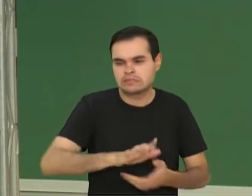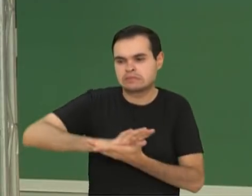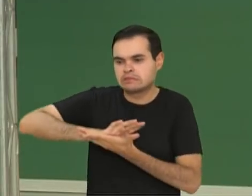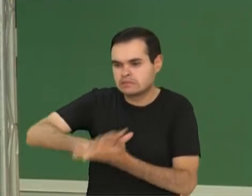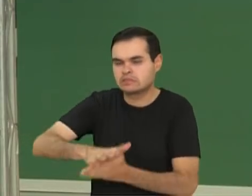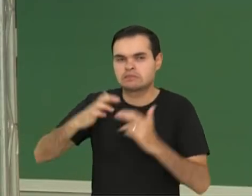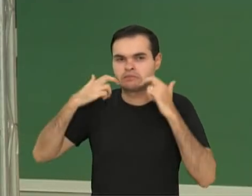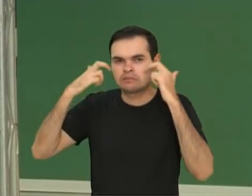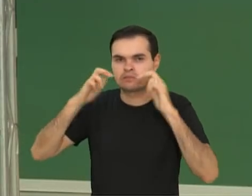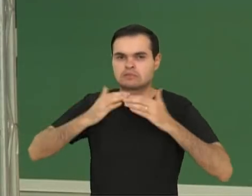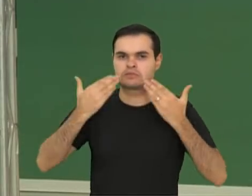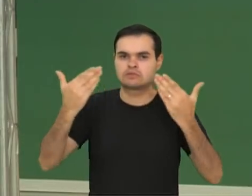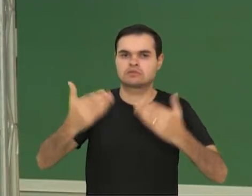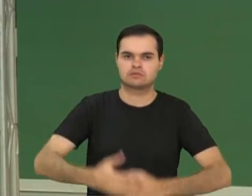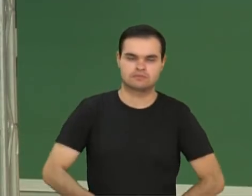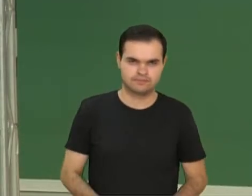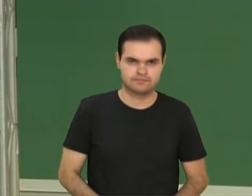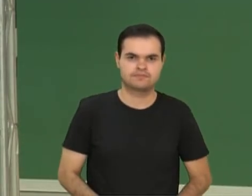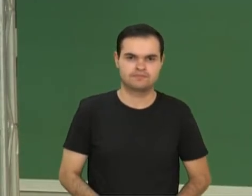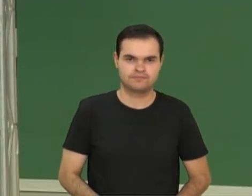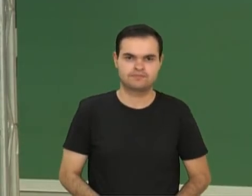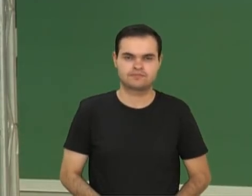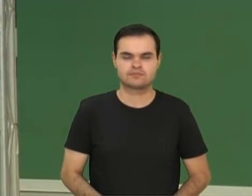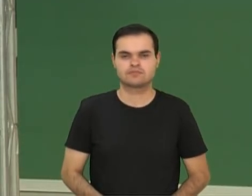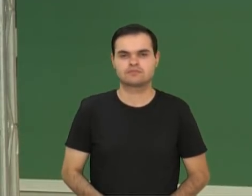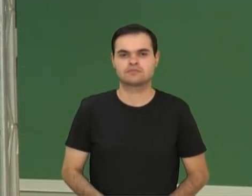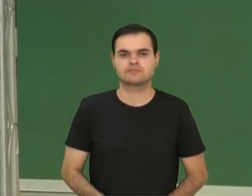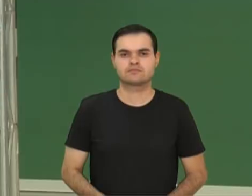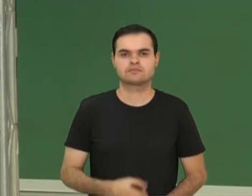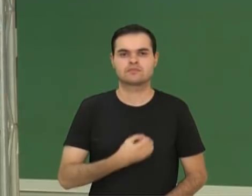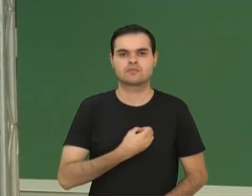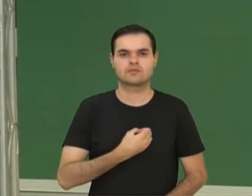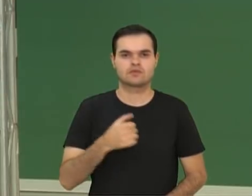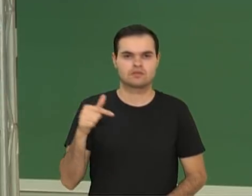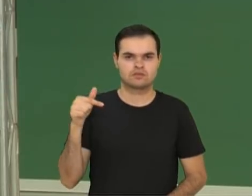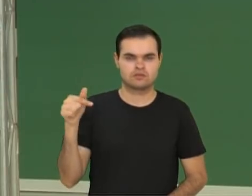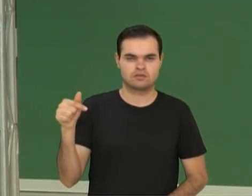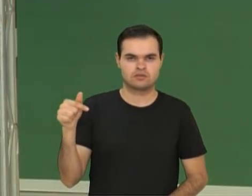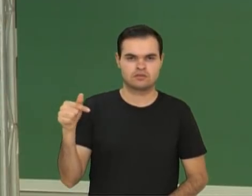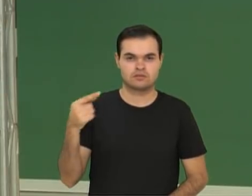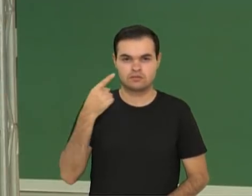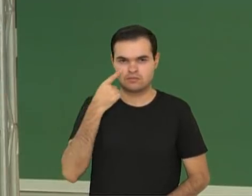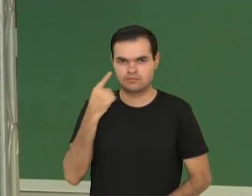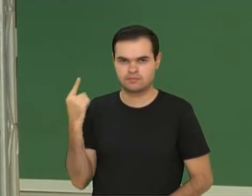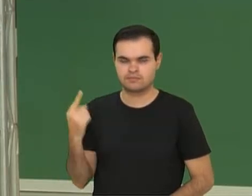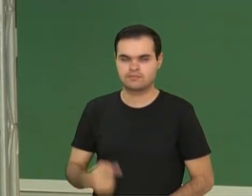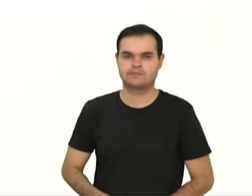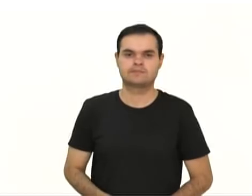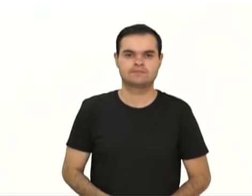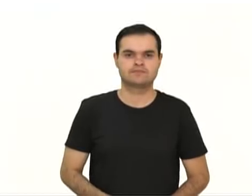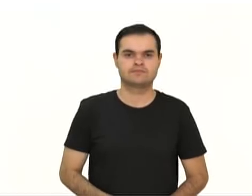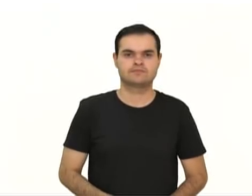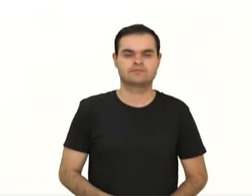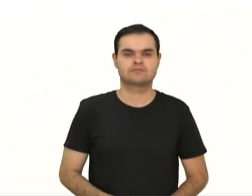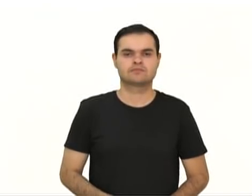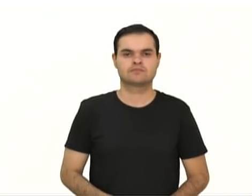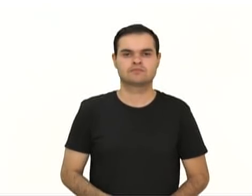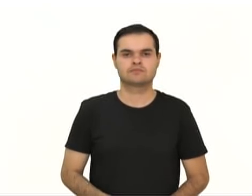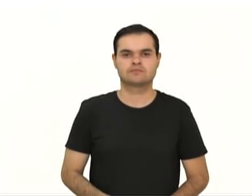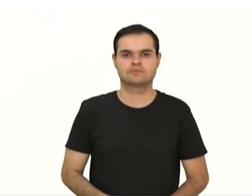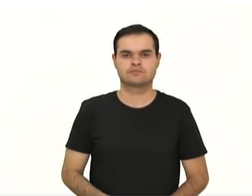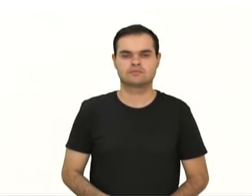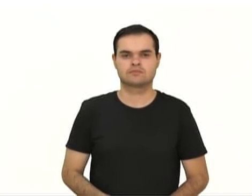aquela vergonha. Ok? Número 7, vamos lá para esse exercício. Porque